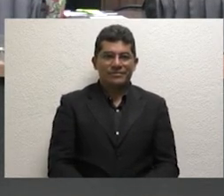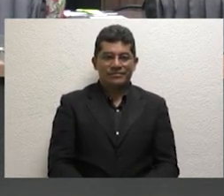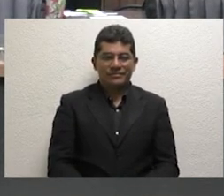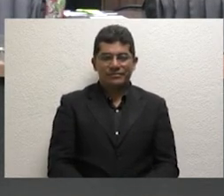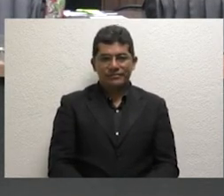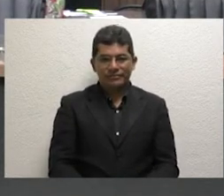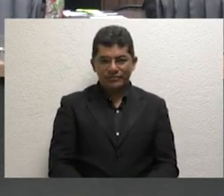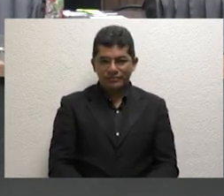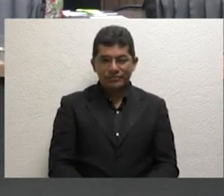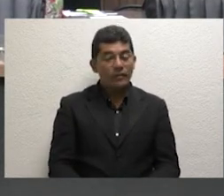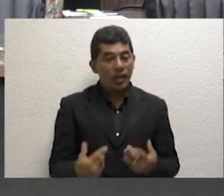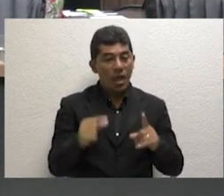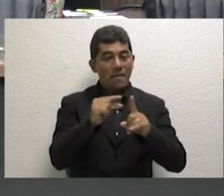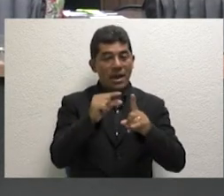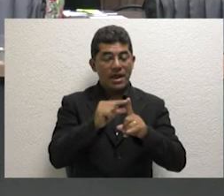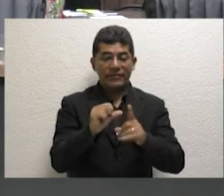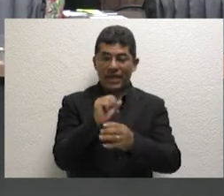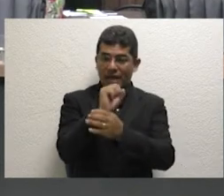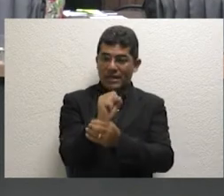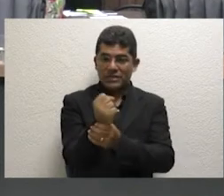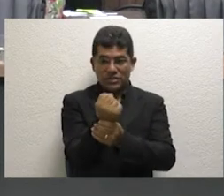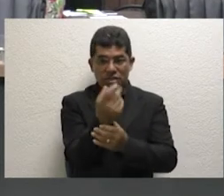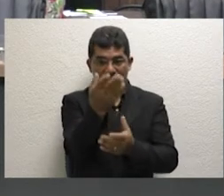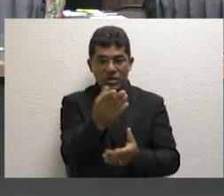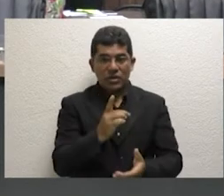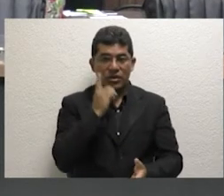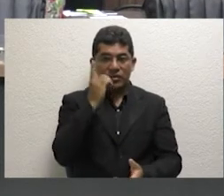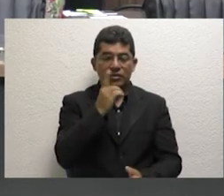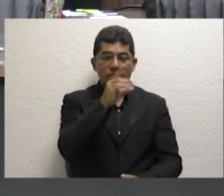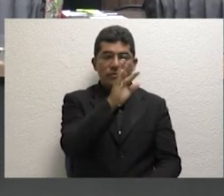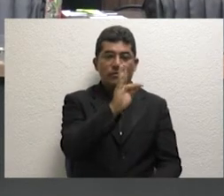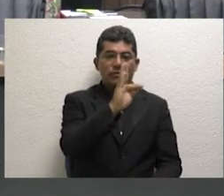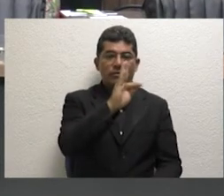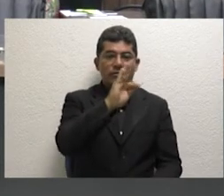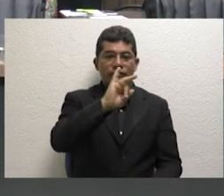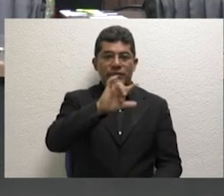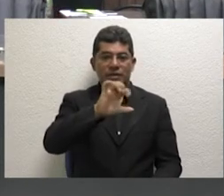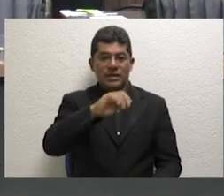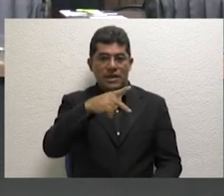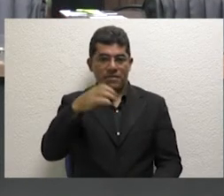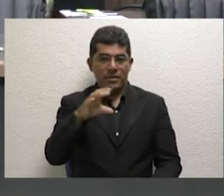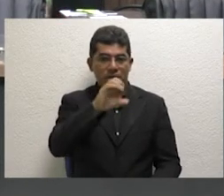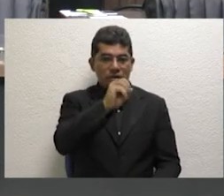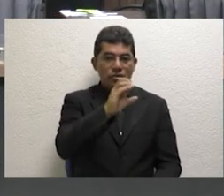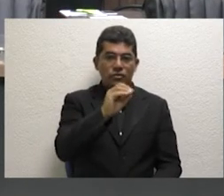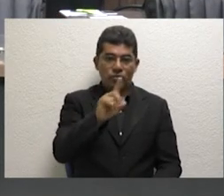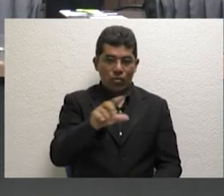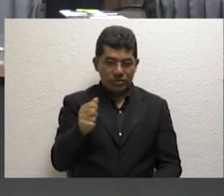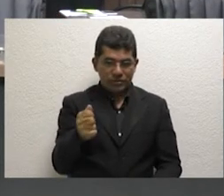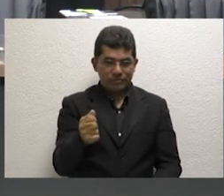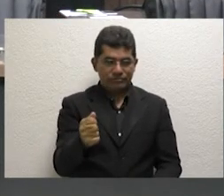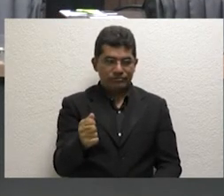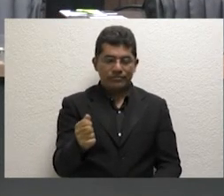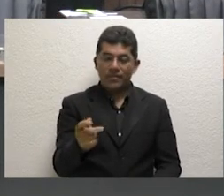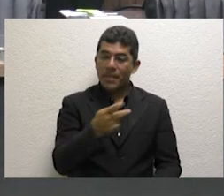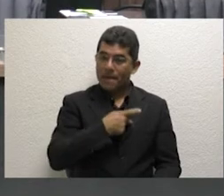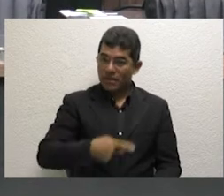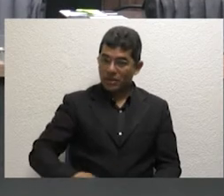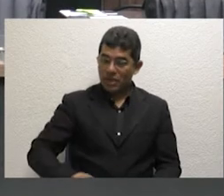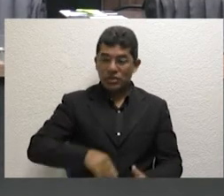a palavra está concedida ao deputado Felipe Souza presidente senhores deputados